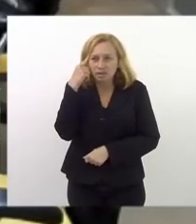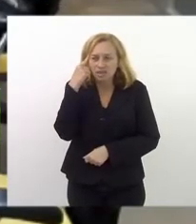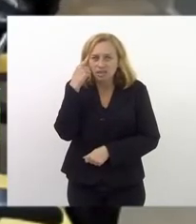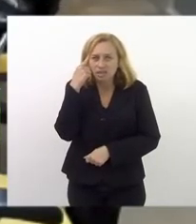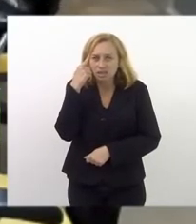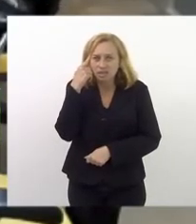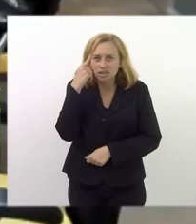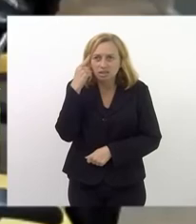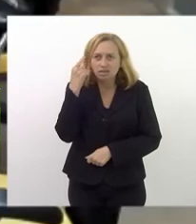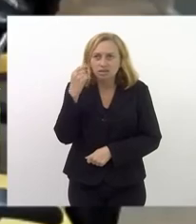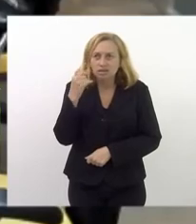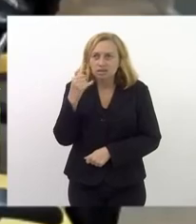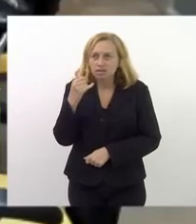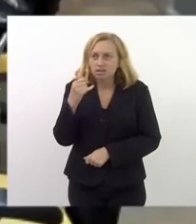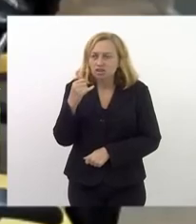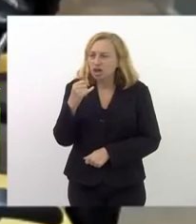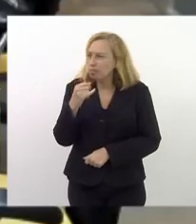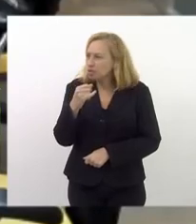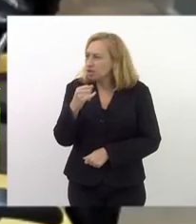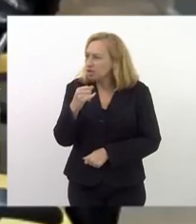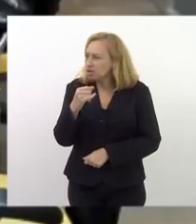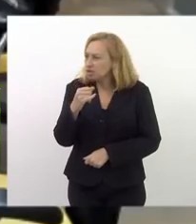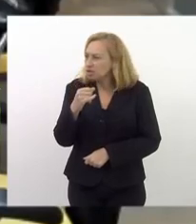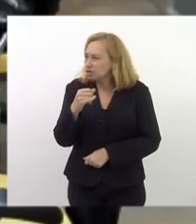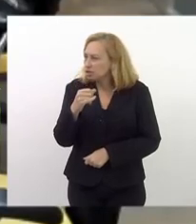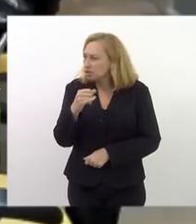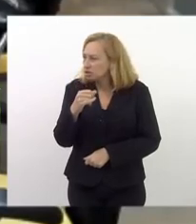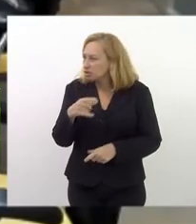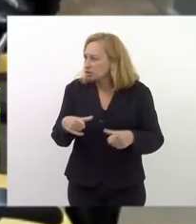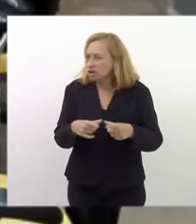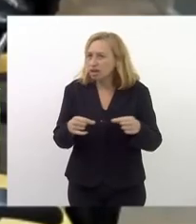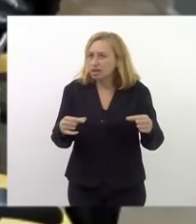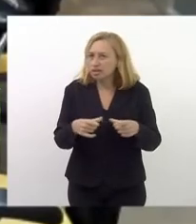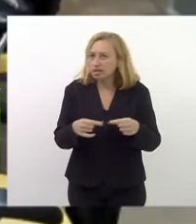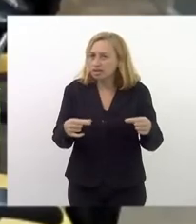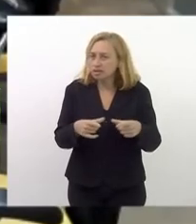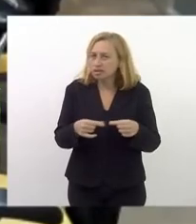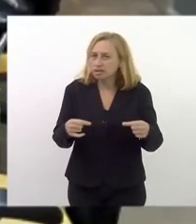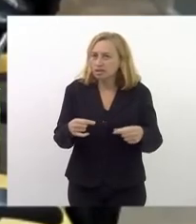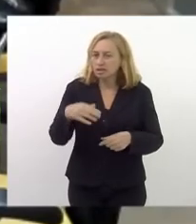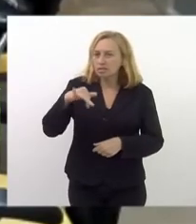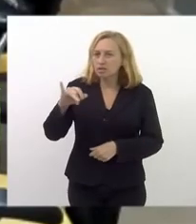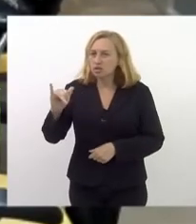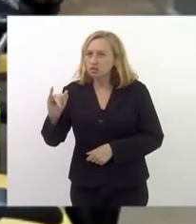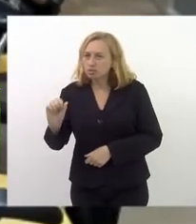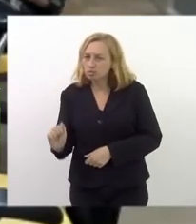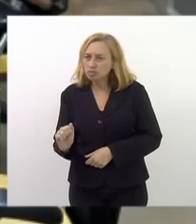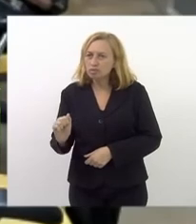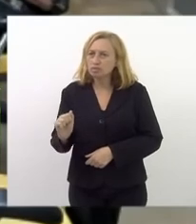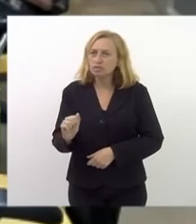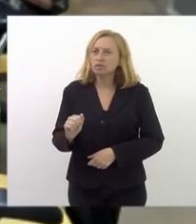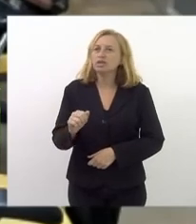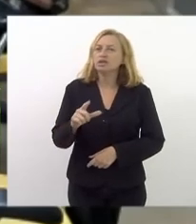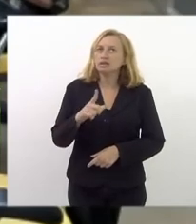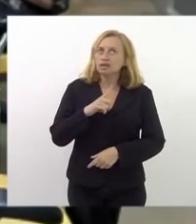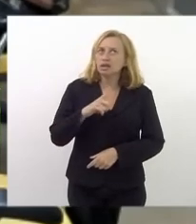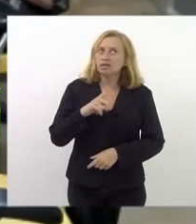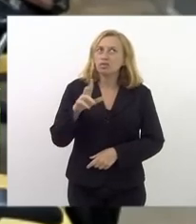japonês Mizuho, né? Já teve comigo aqui Credit Suisse,